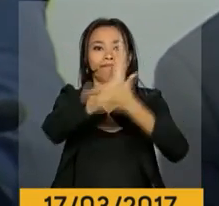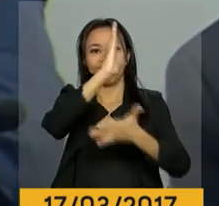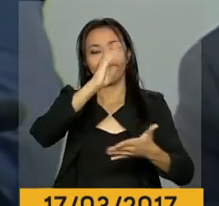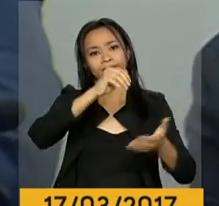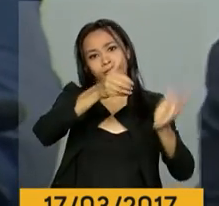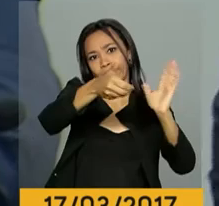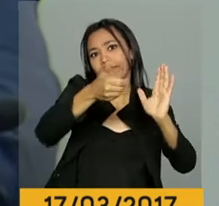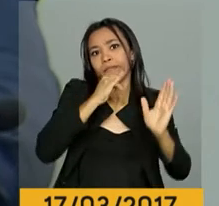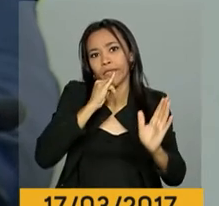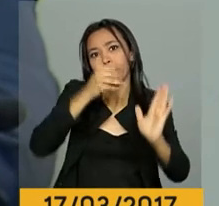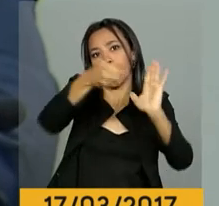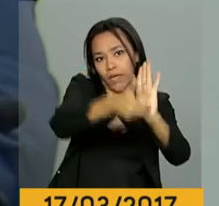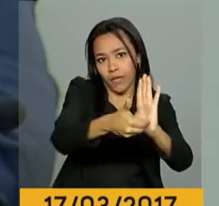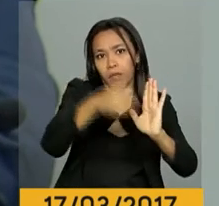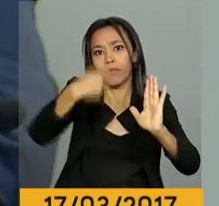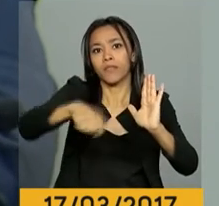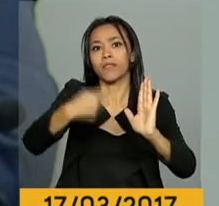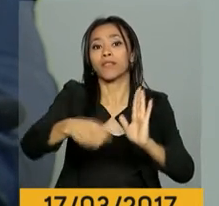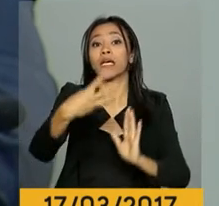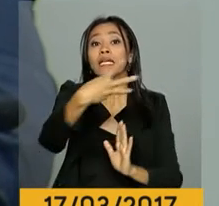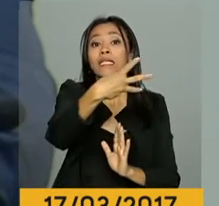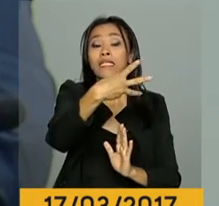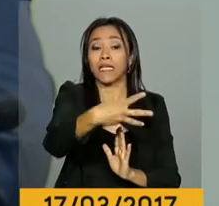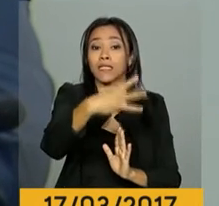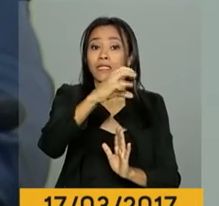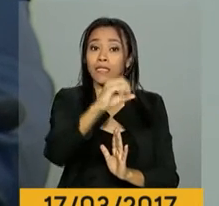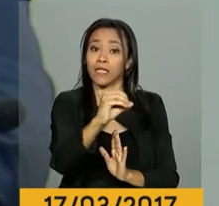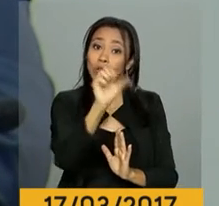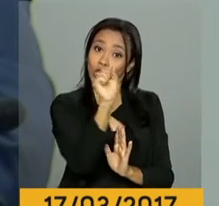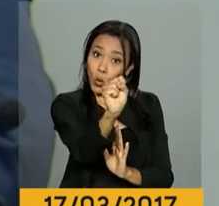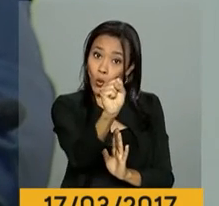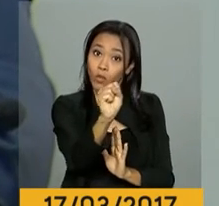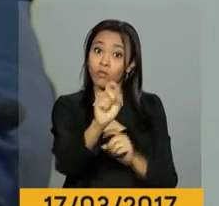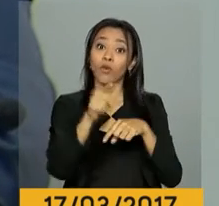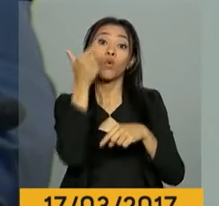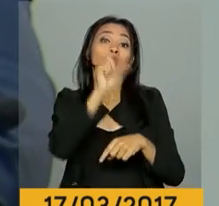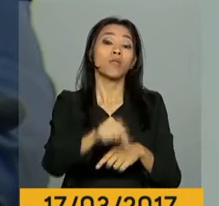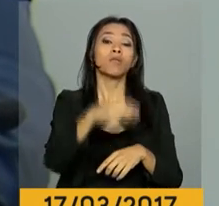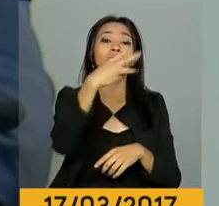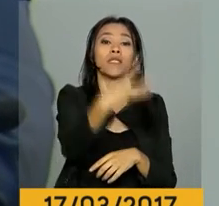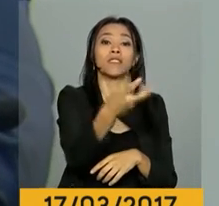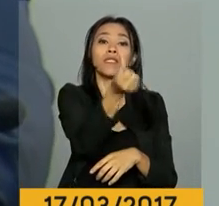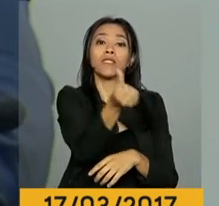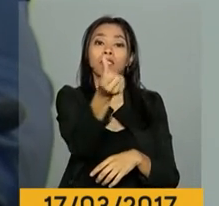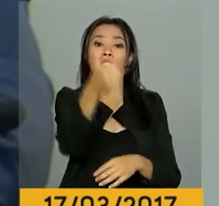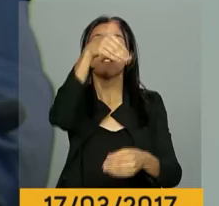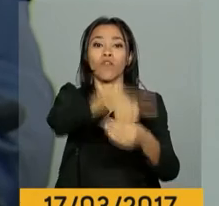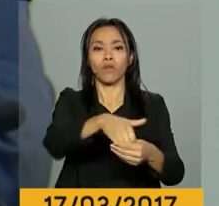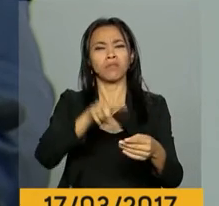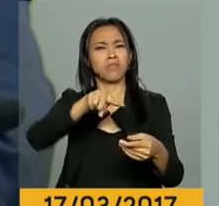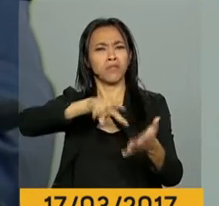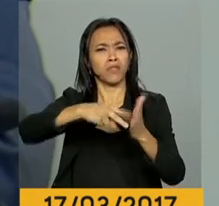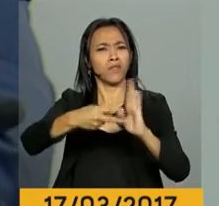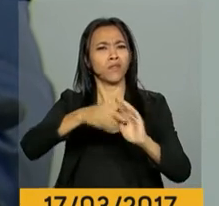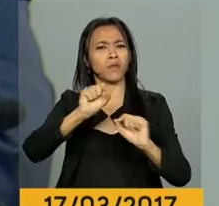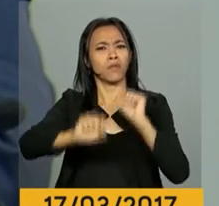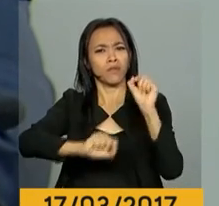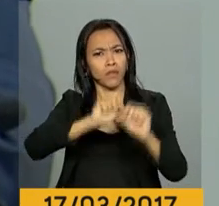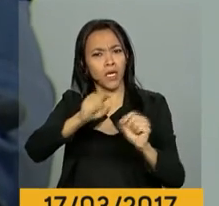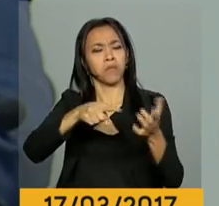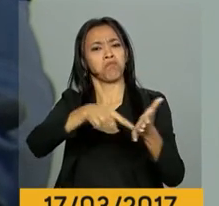na Câmara, por exemplo, você precisa de 308 votos, nós tivemos 366 votos, o que significa um